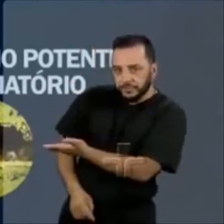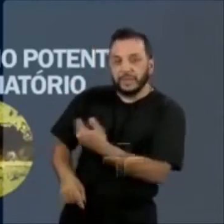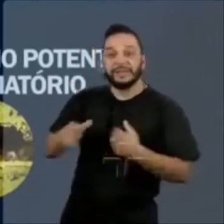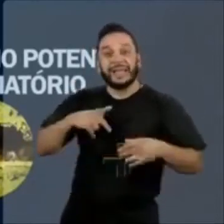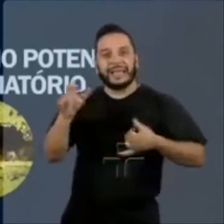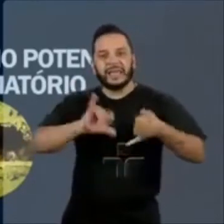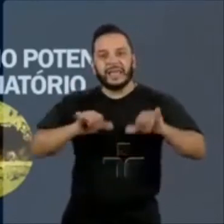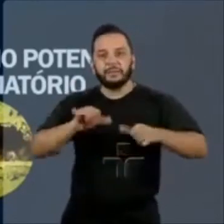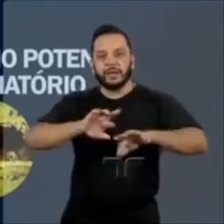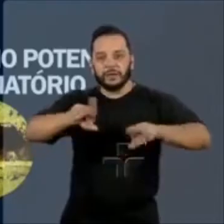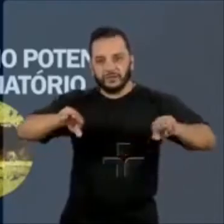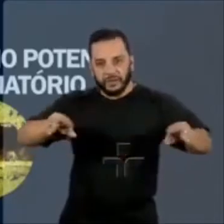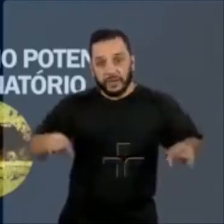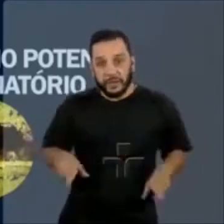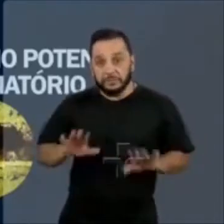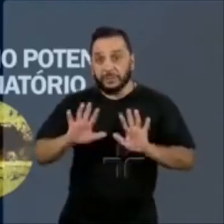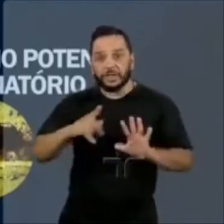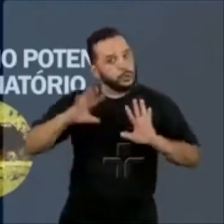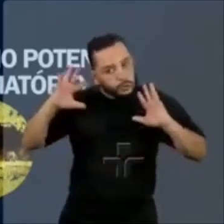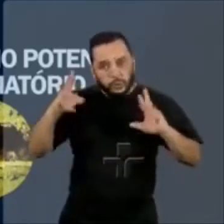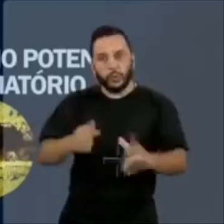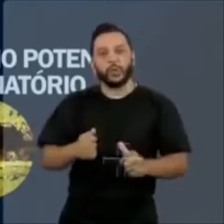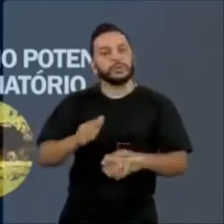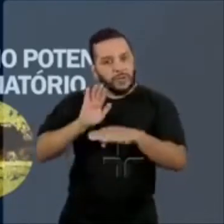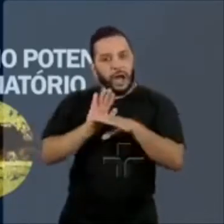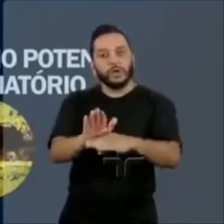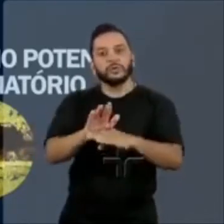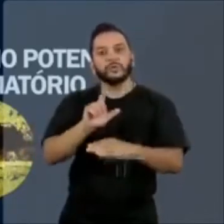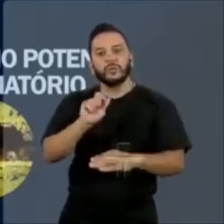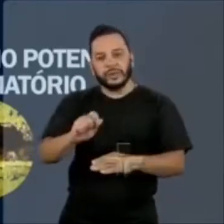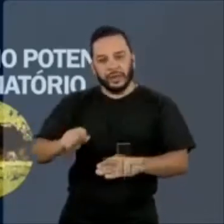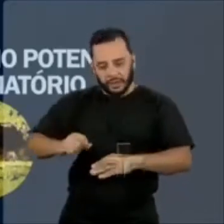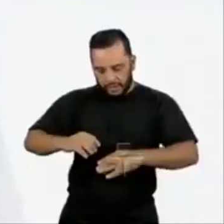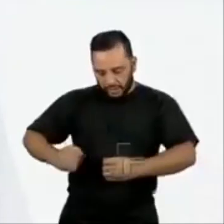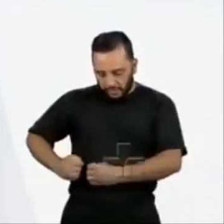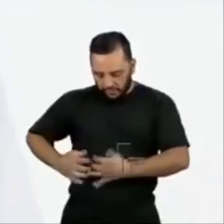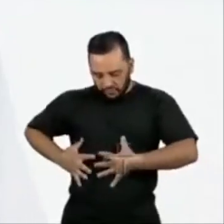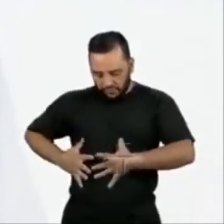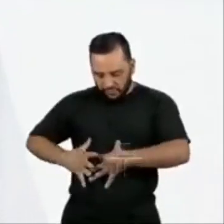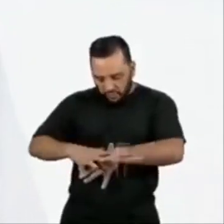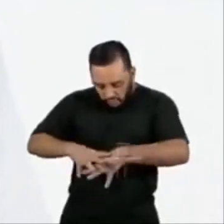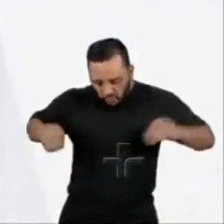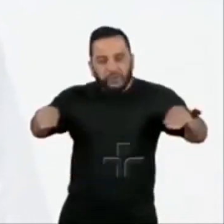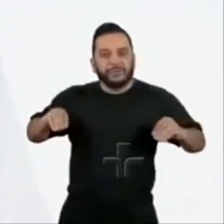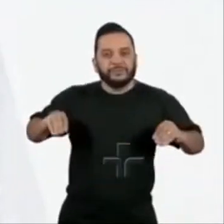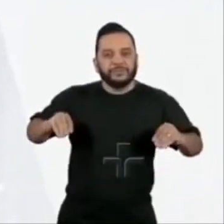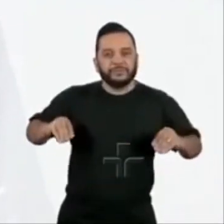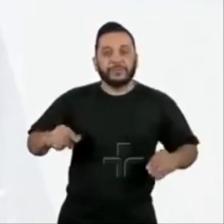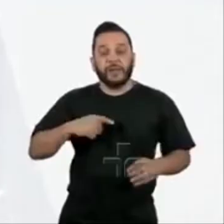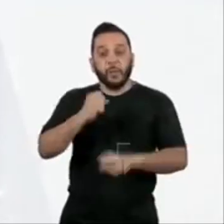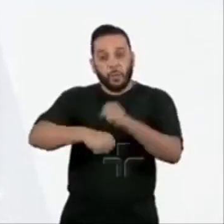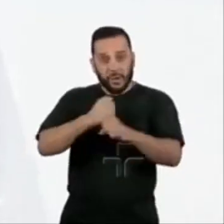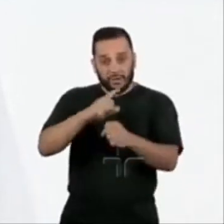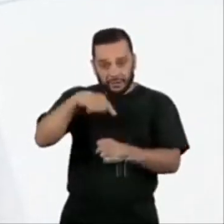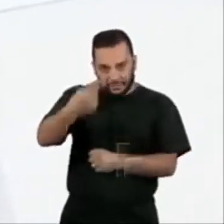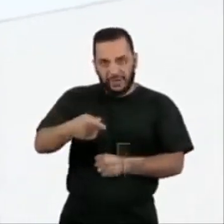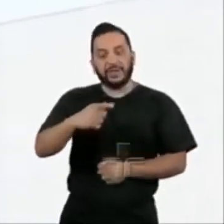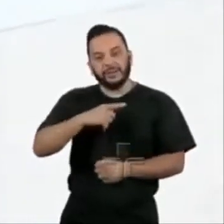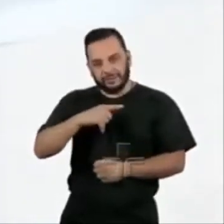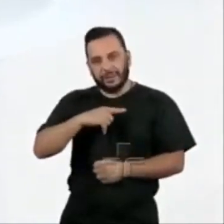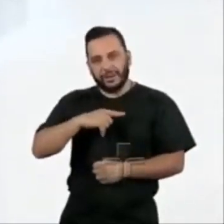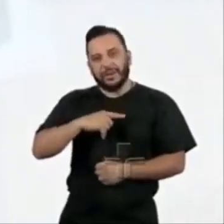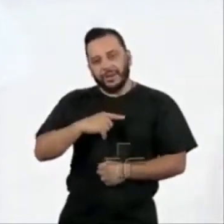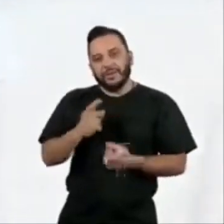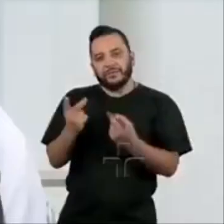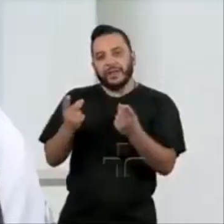diferente porém todos 1 como um potente anti inflamatório até o ano que vem cápsulas da substância devem chegar